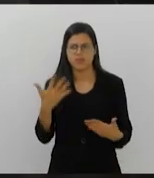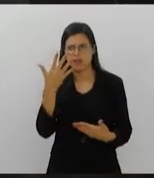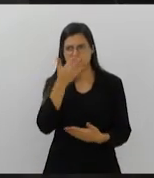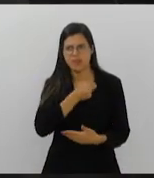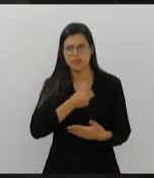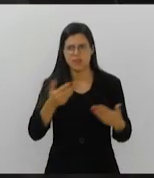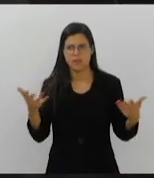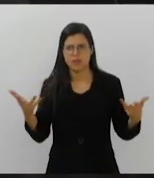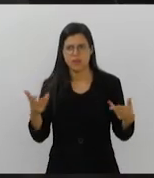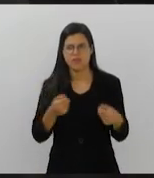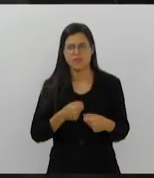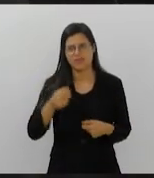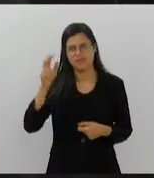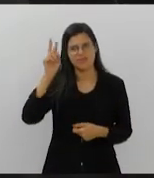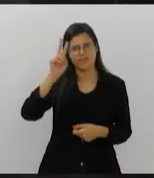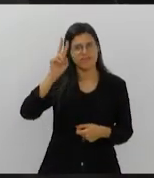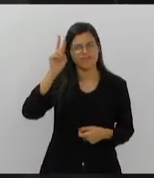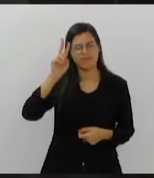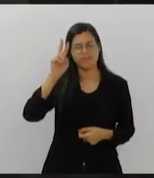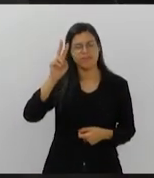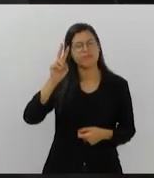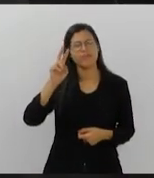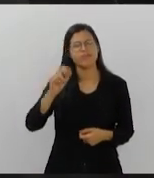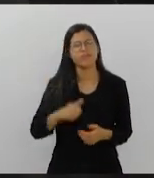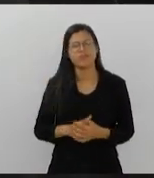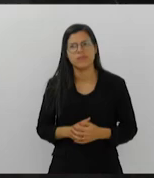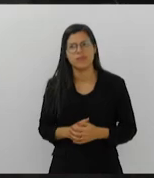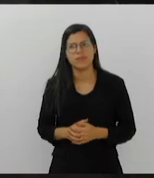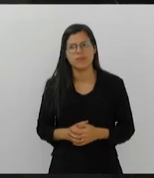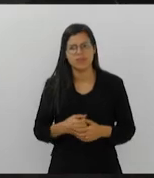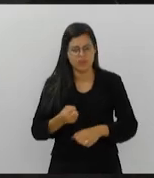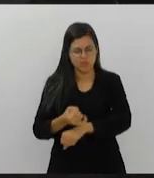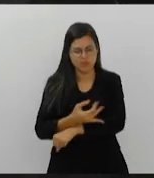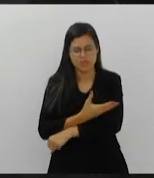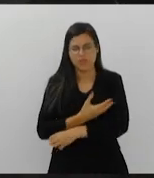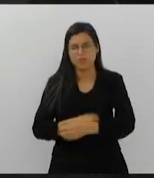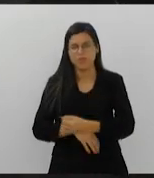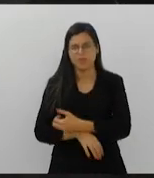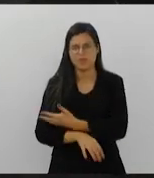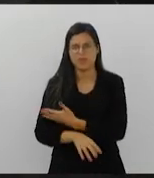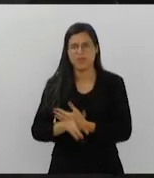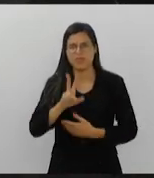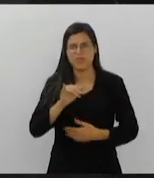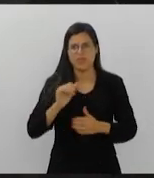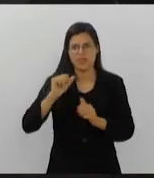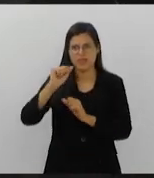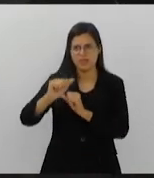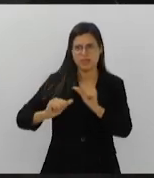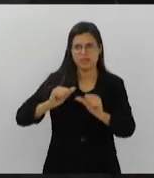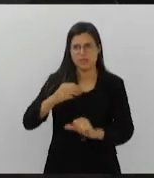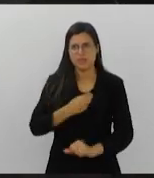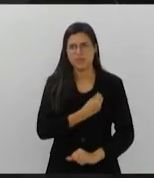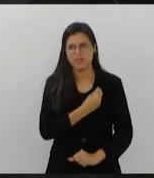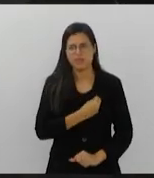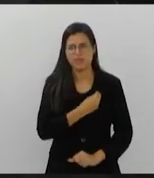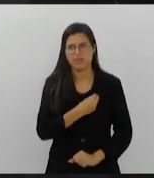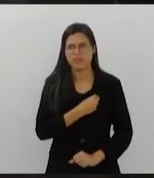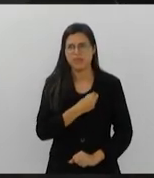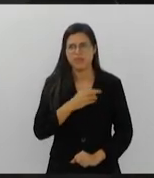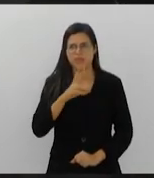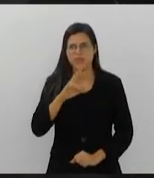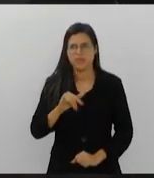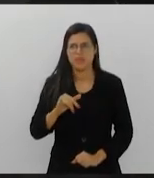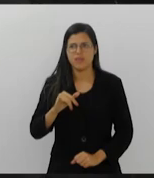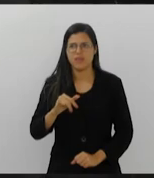maravilhosa, com tantas histórias que nos emociona e que vai transformando as nossas vidas e vai